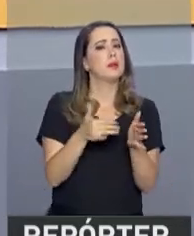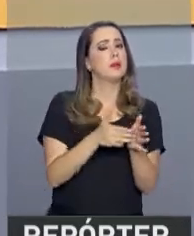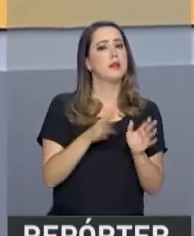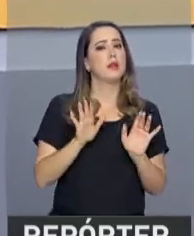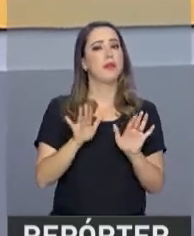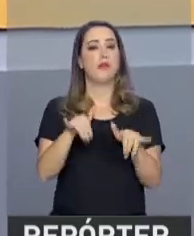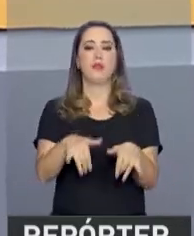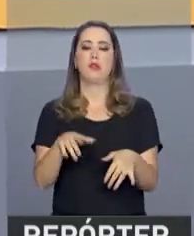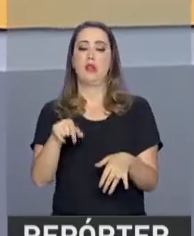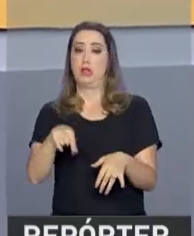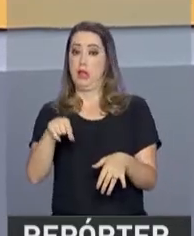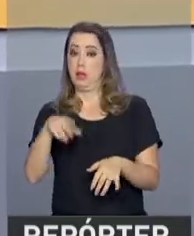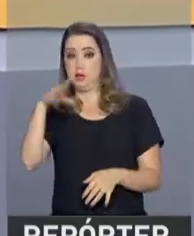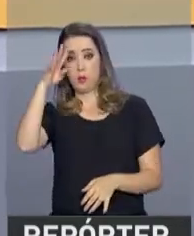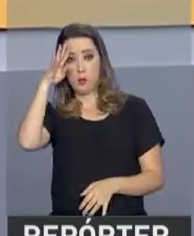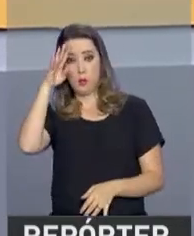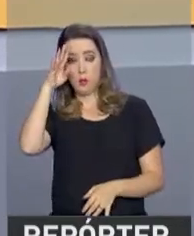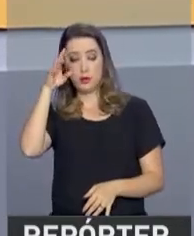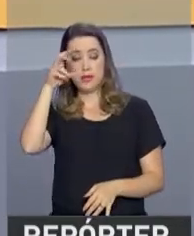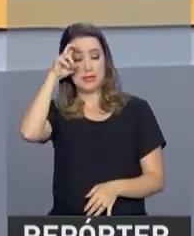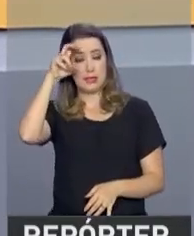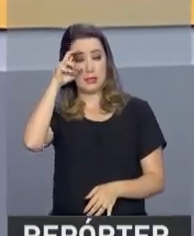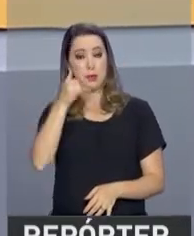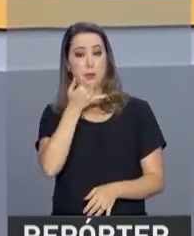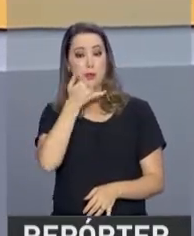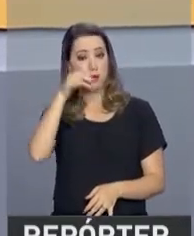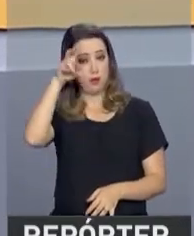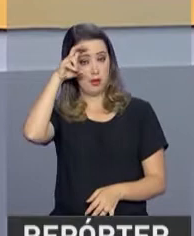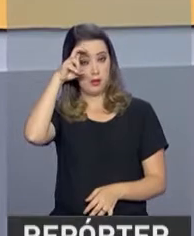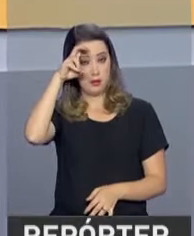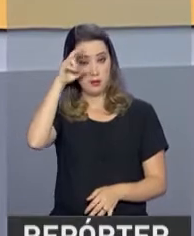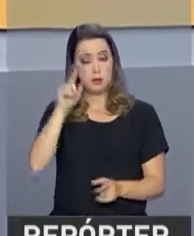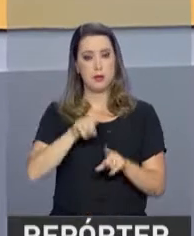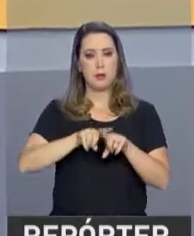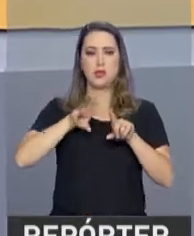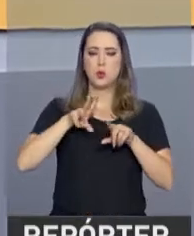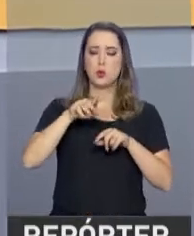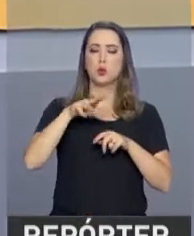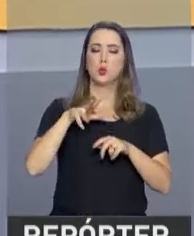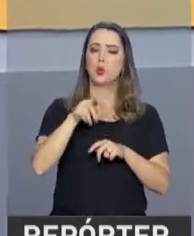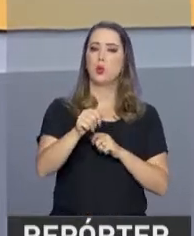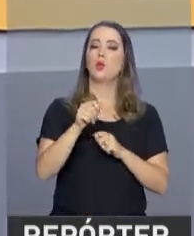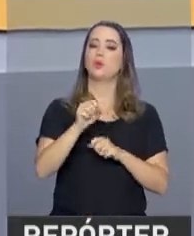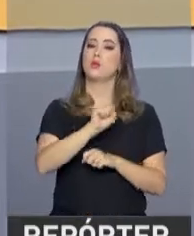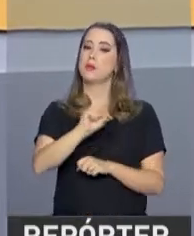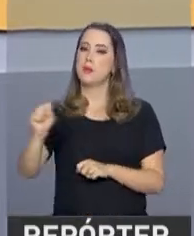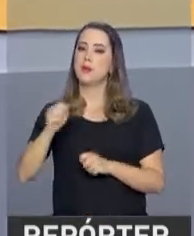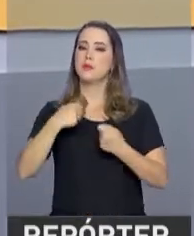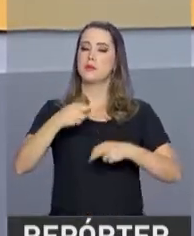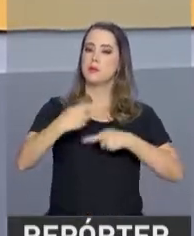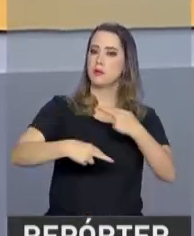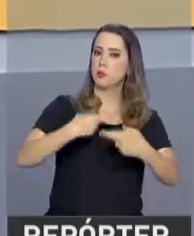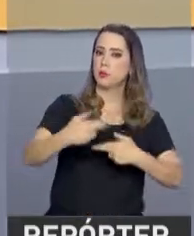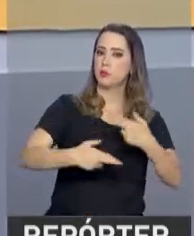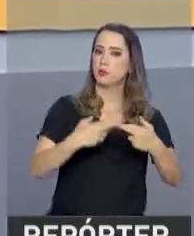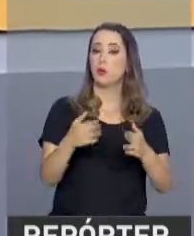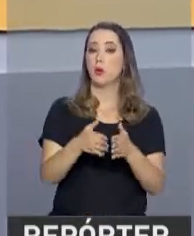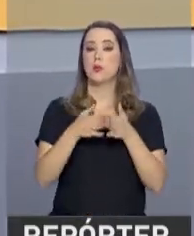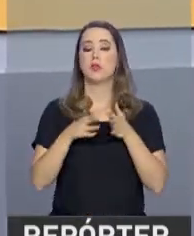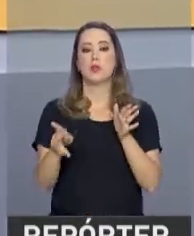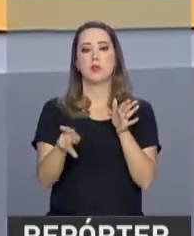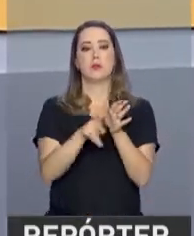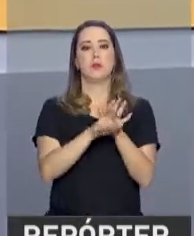terminaria nesta quinta-feira os contratos precisam ser renovados todo semestre o pedido é feito pelas instituições de ensino